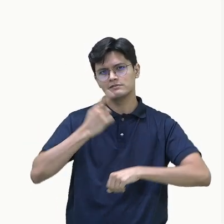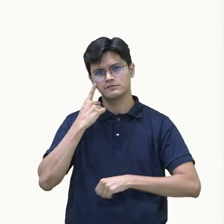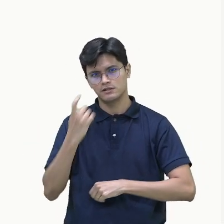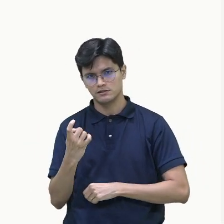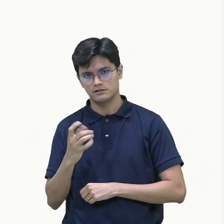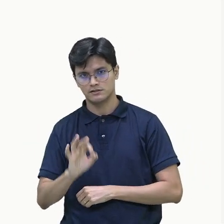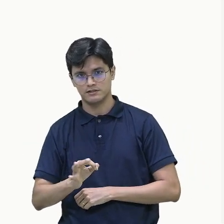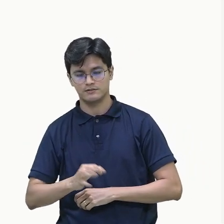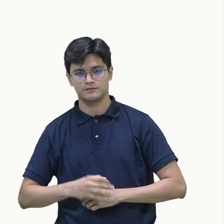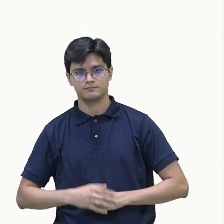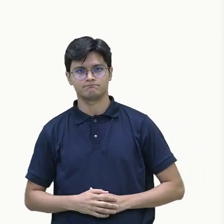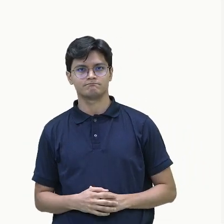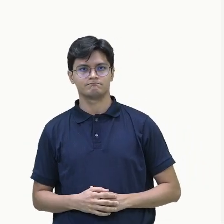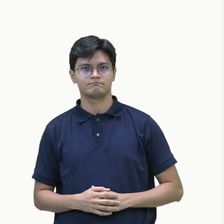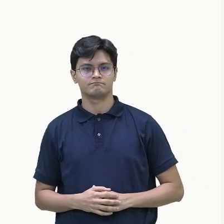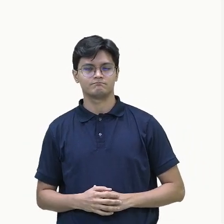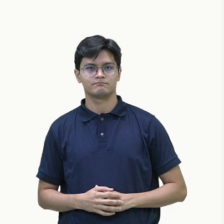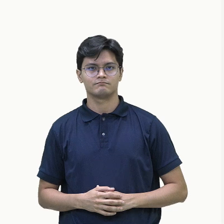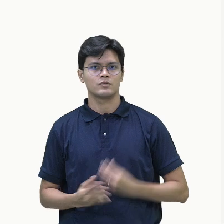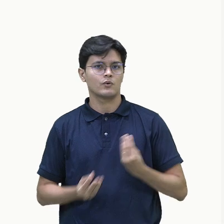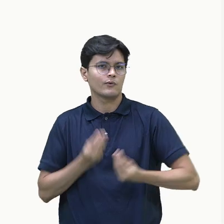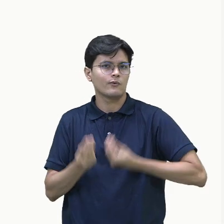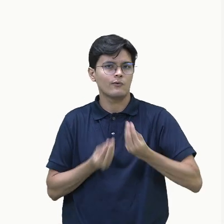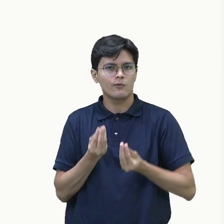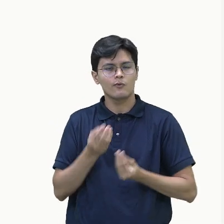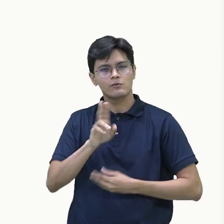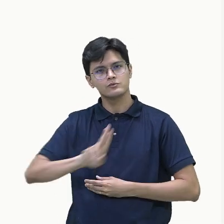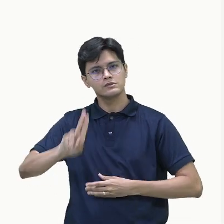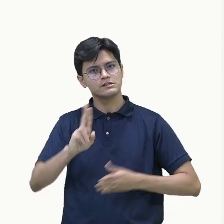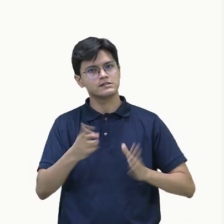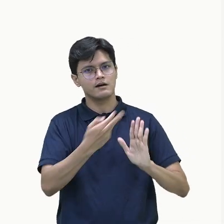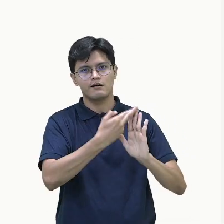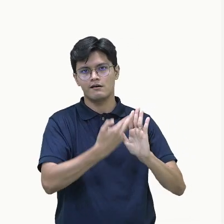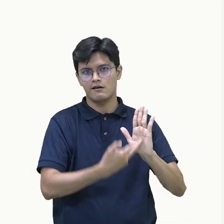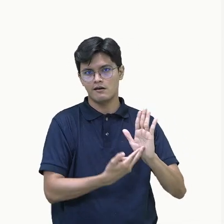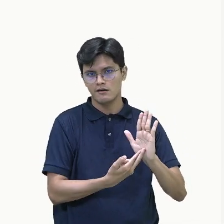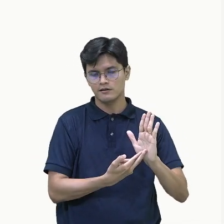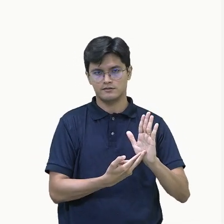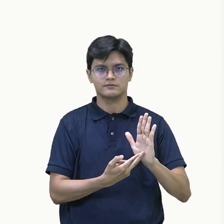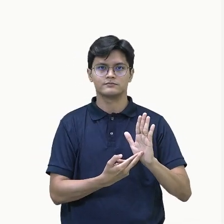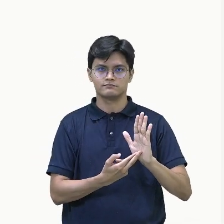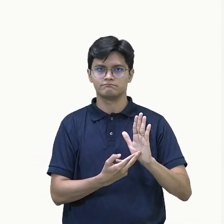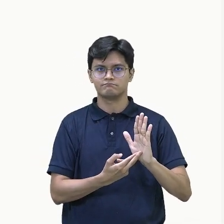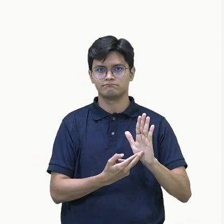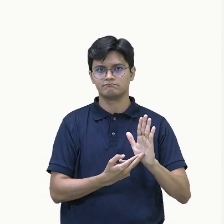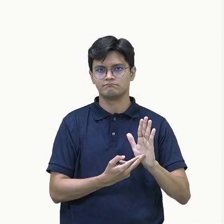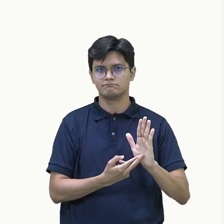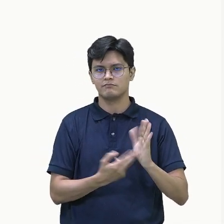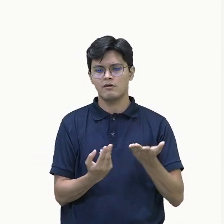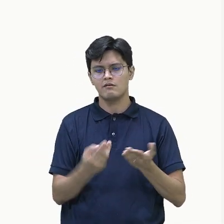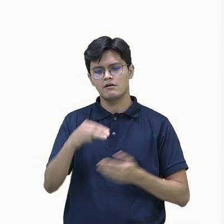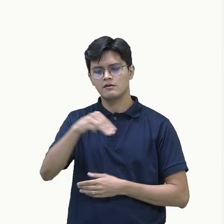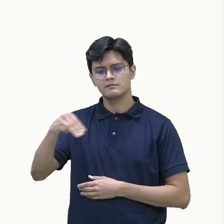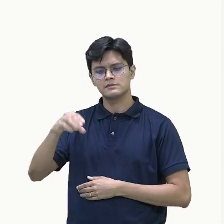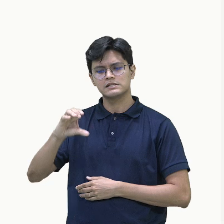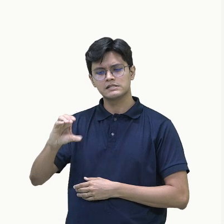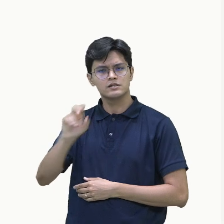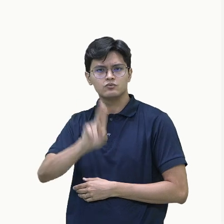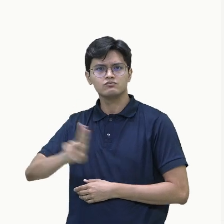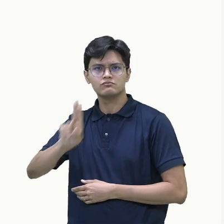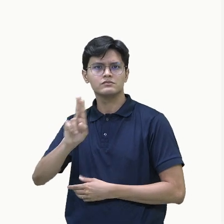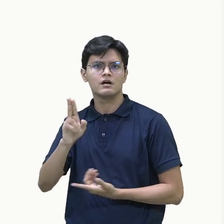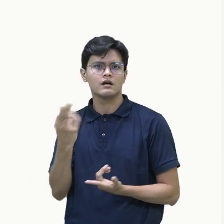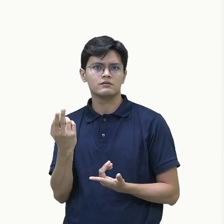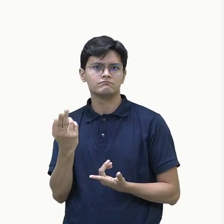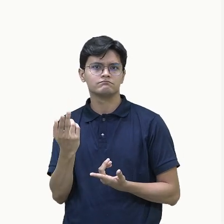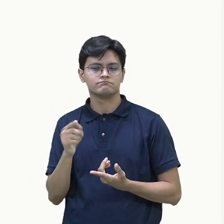certo? Como que a gente vai fazer essa regra, professor? Por que não fazer o MMC? Porque fazer o MMC pode ser que